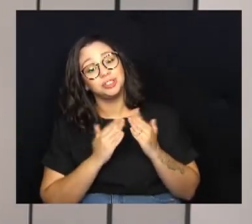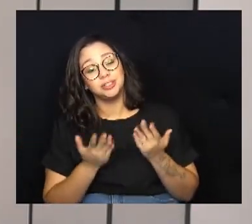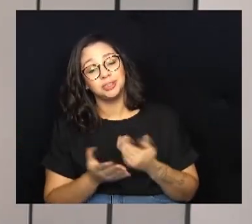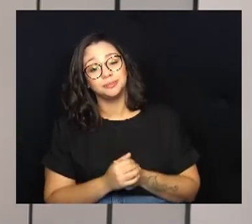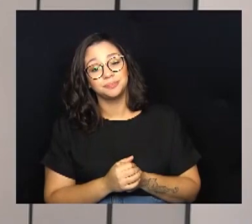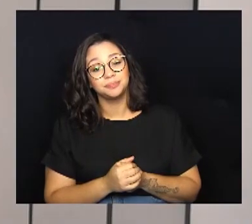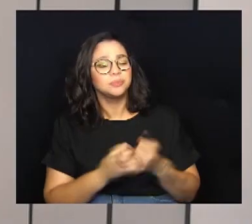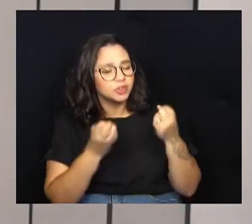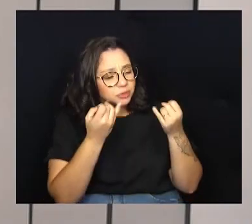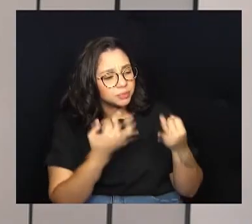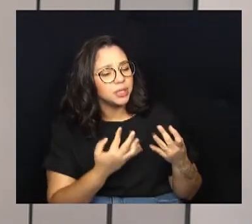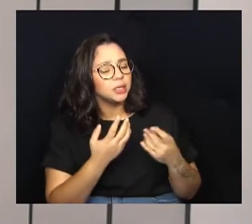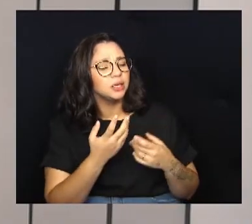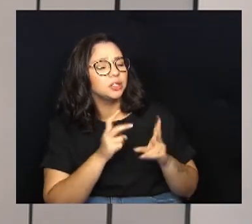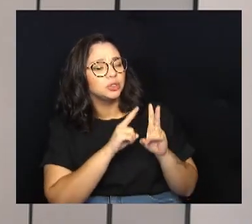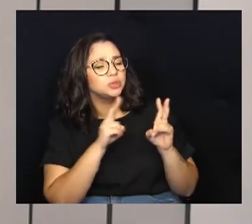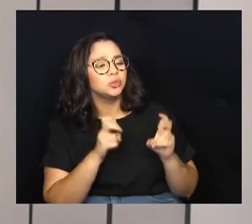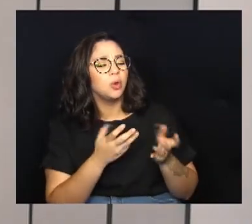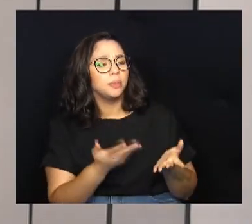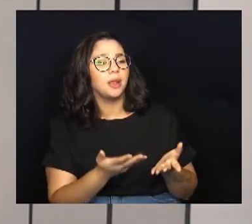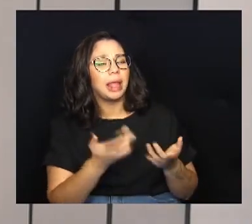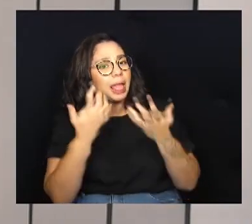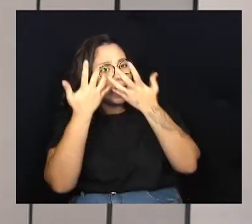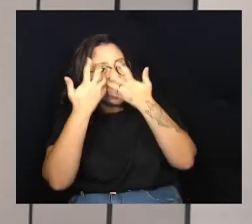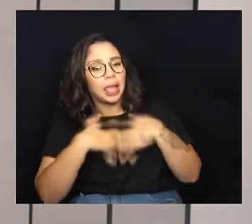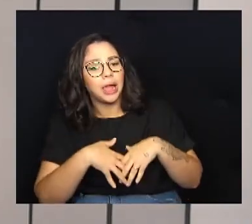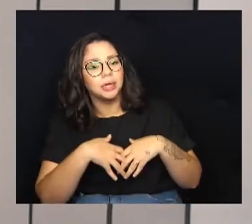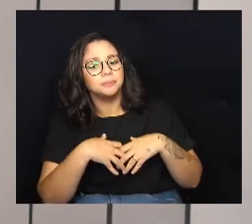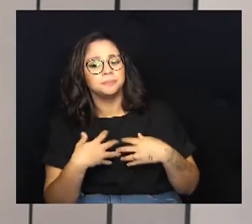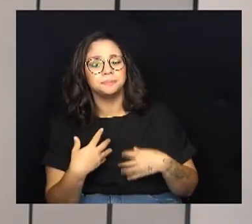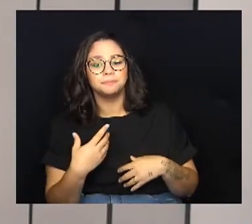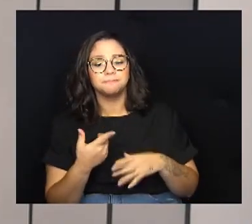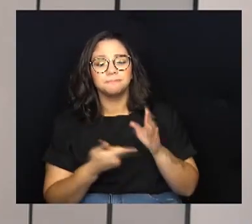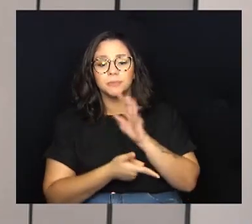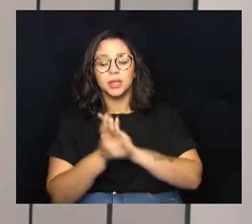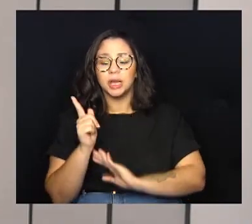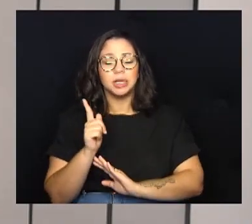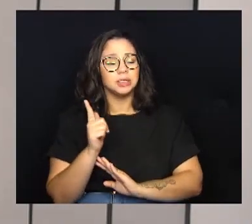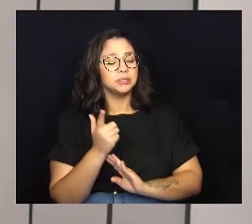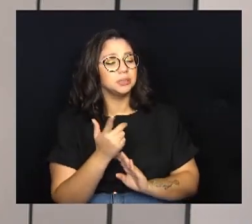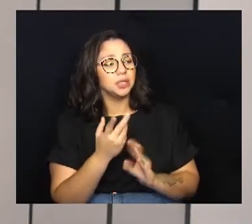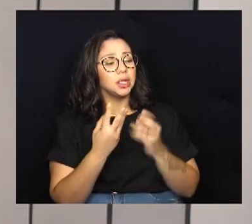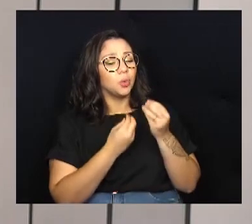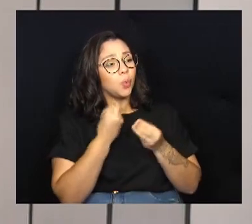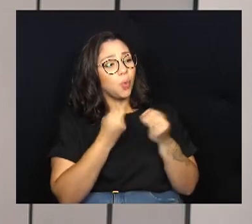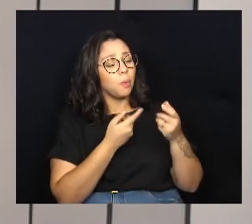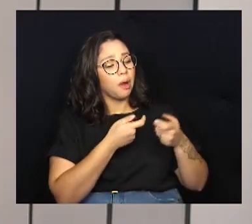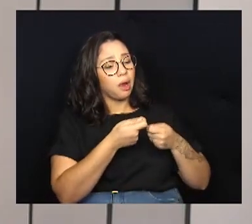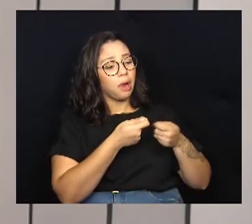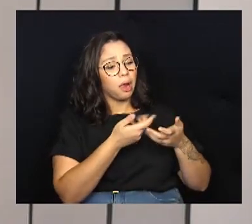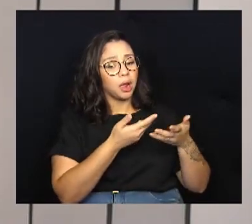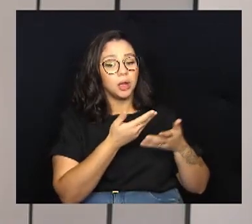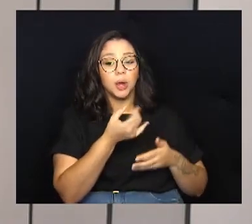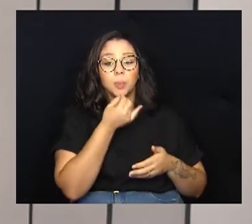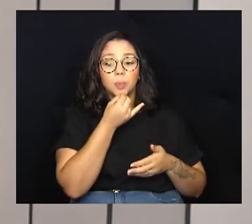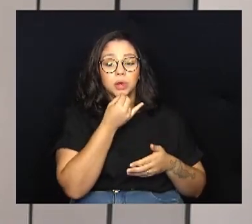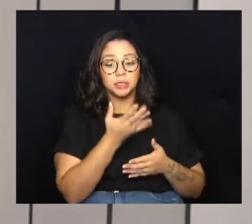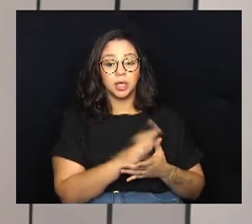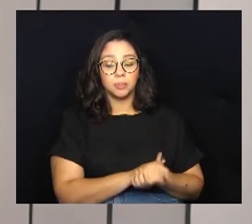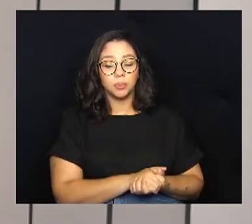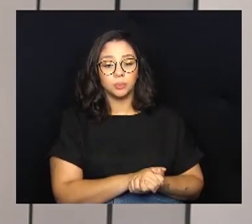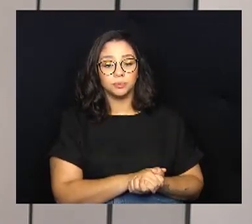nessa questão do tratamento e de todo o atendimento as pessoas usuárias de drogas.